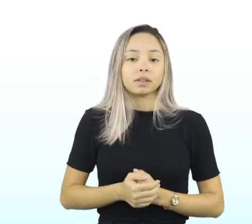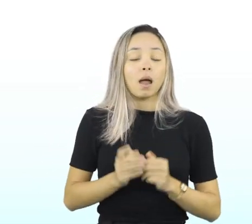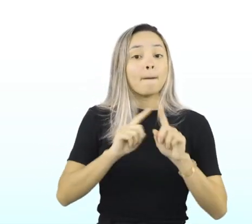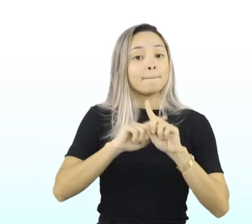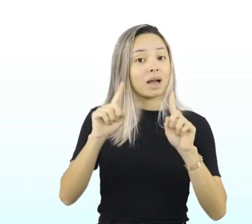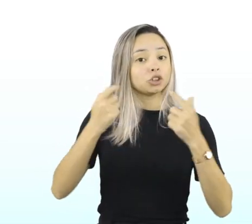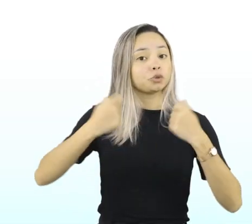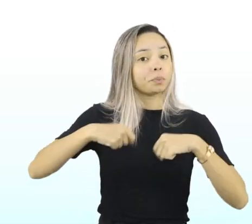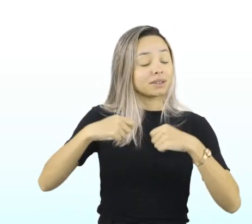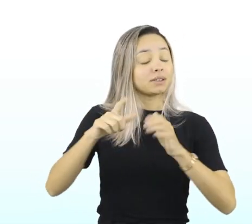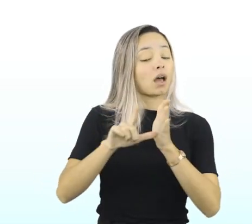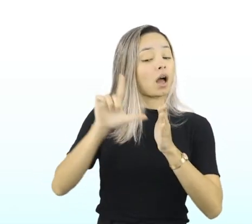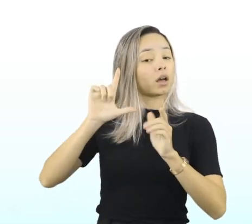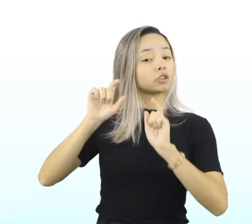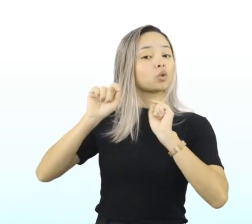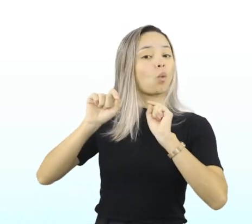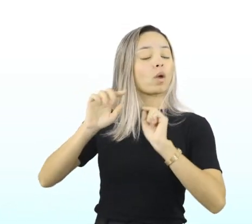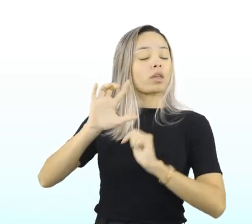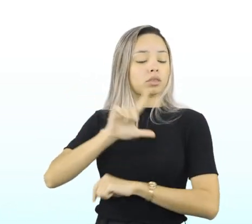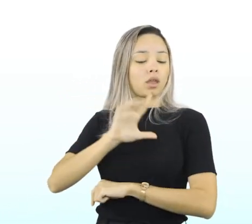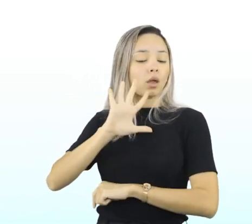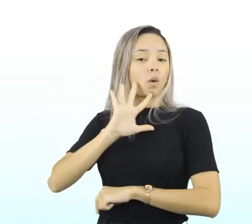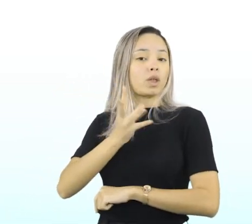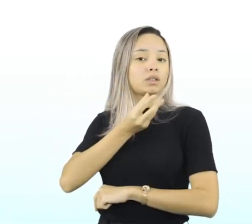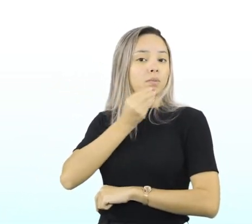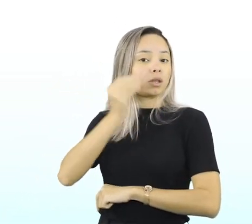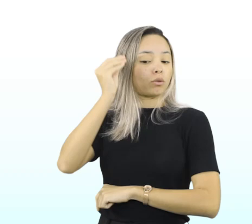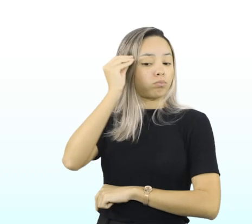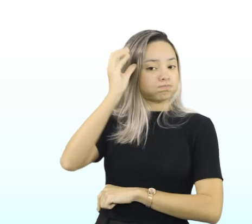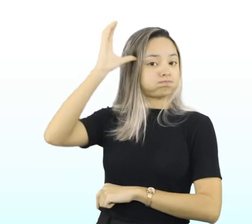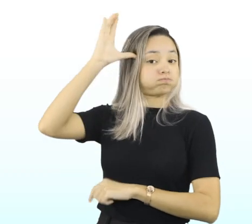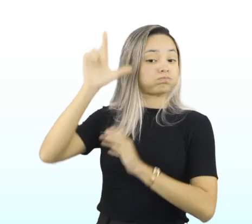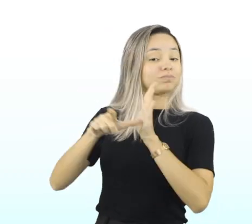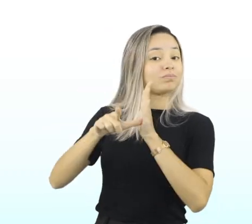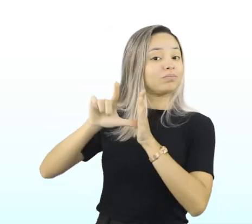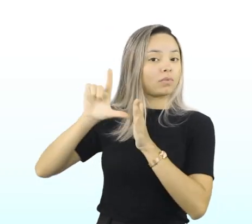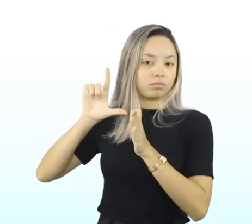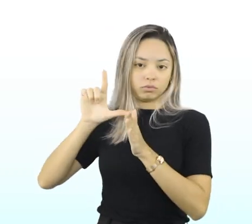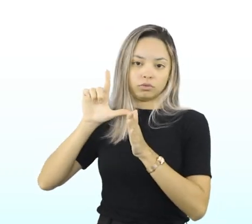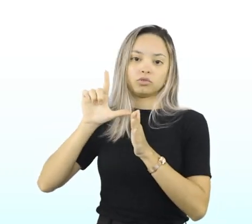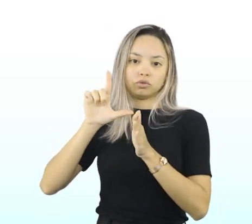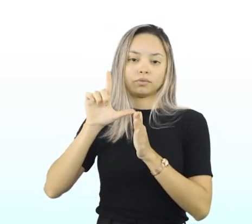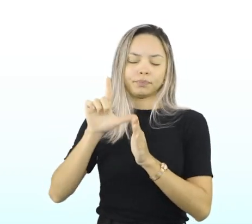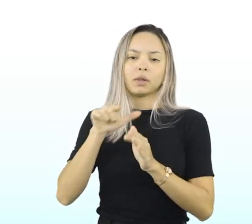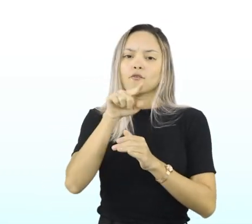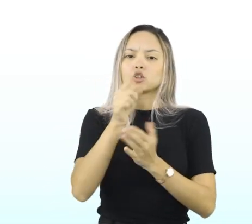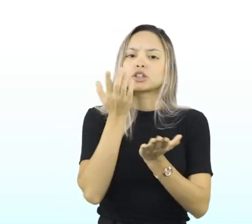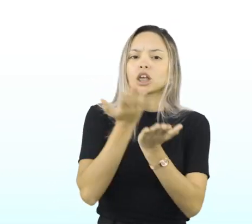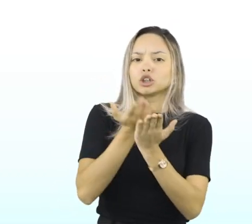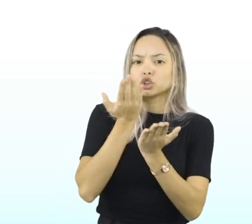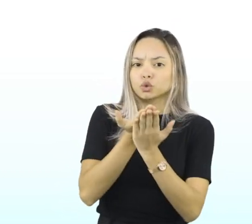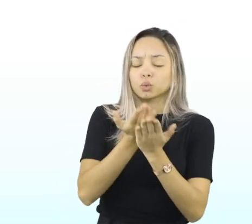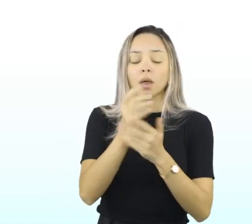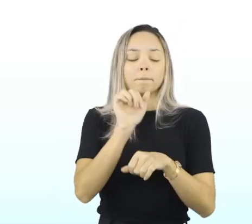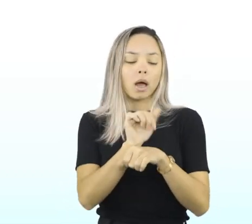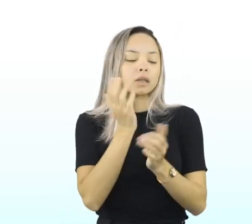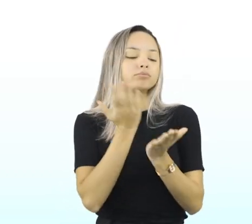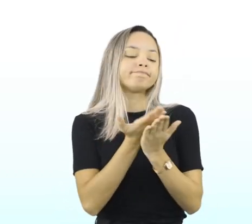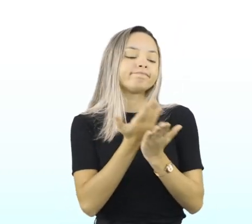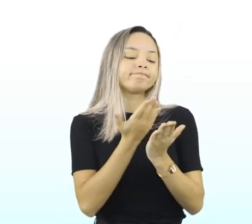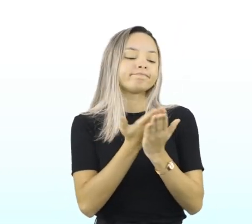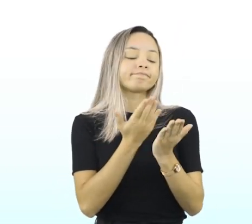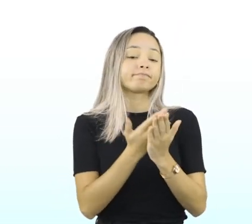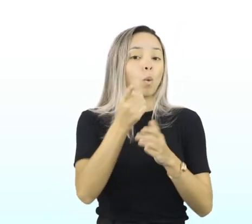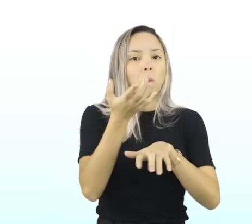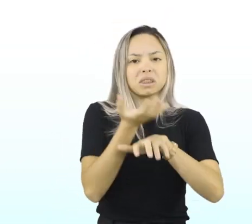argumentar, você precisa estar informado. Você precisa ter conhecimento prévio. Então, do mesmo jeito que você estuda, você